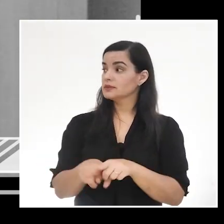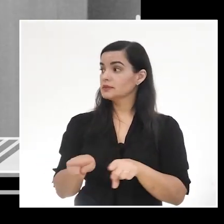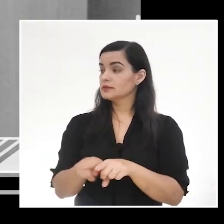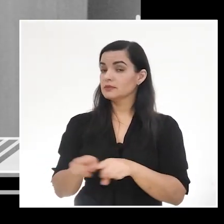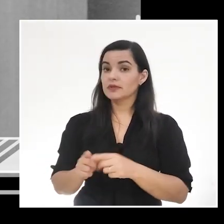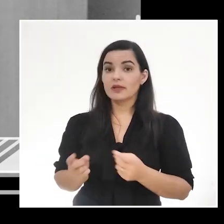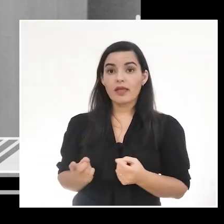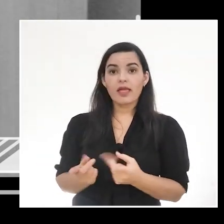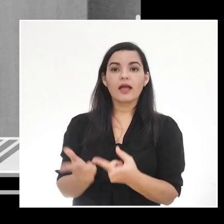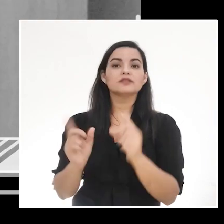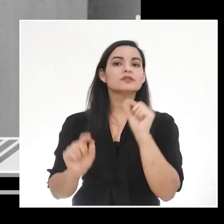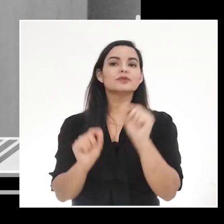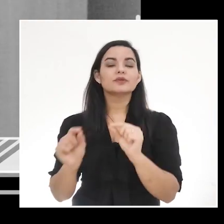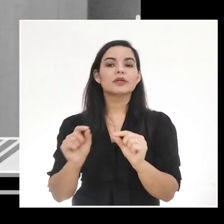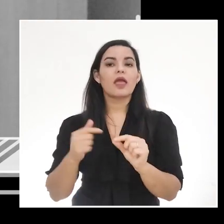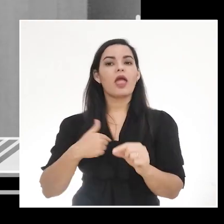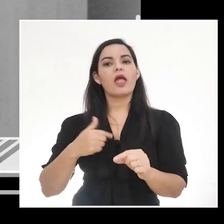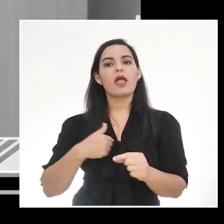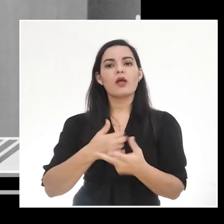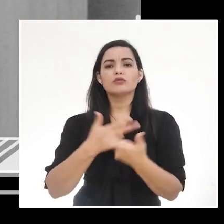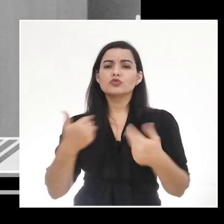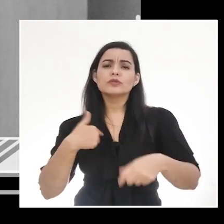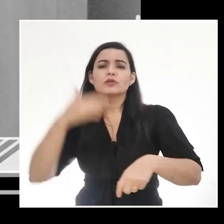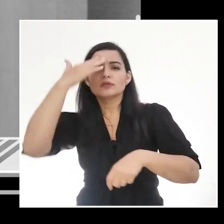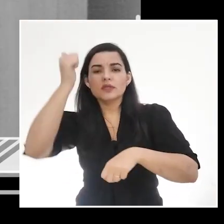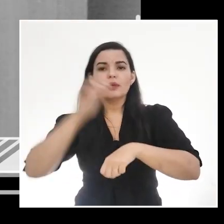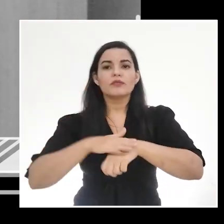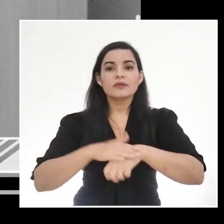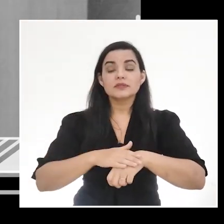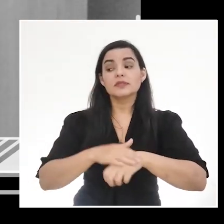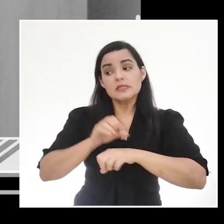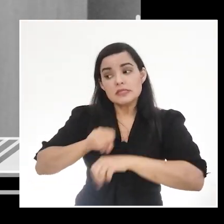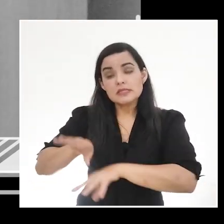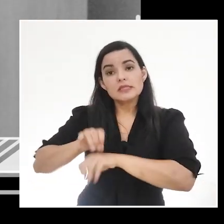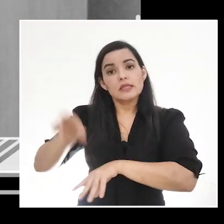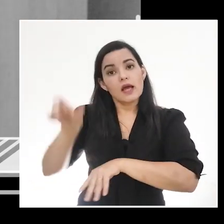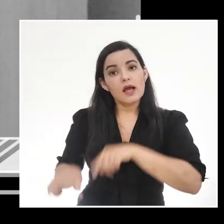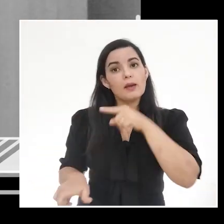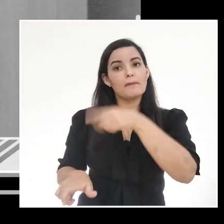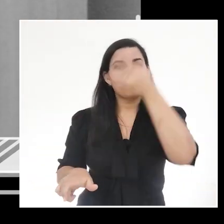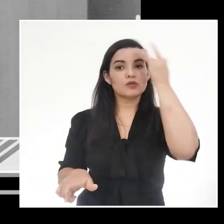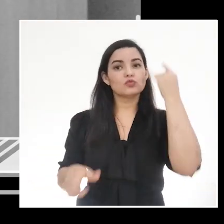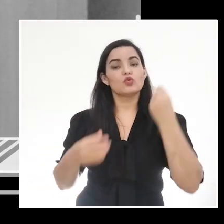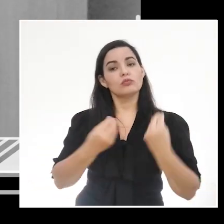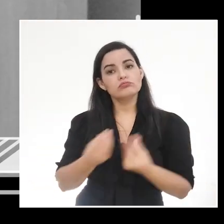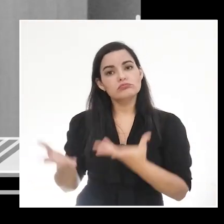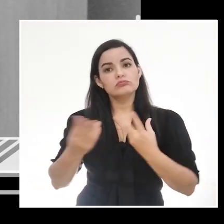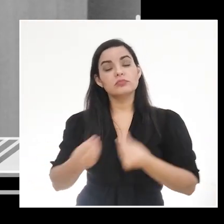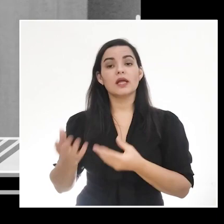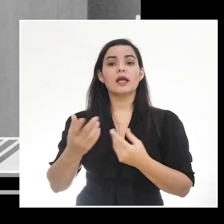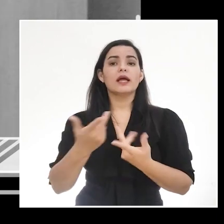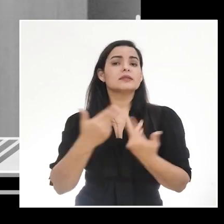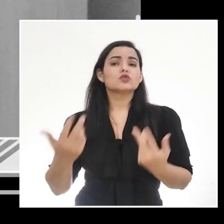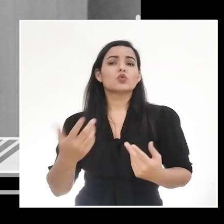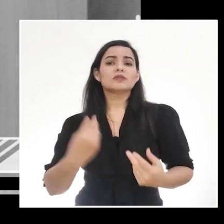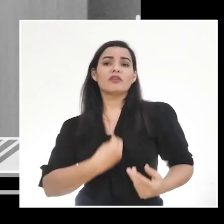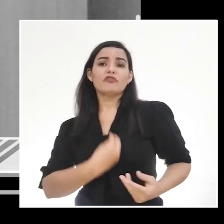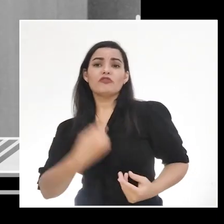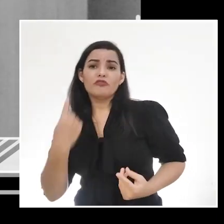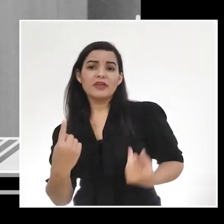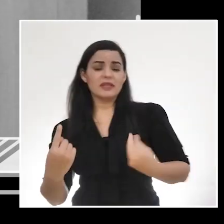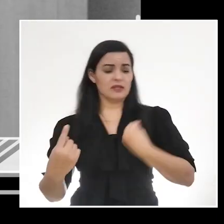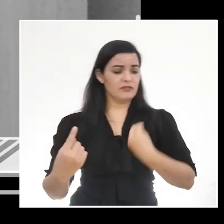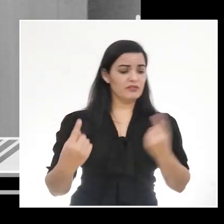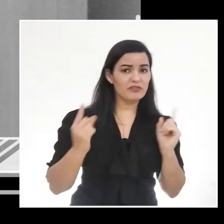custo, entendeu? Vai ter algum custo. E eu vou ter que gastar dos meus dons e talentos, eu vou ter que passar